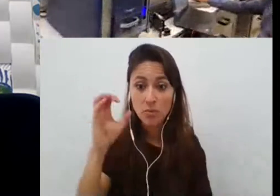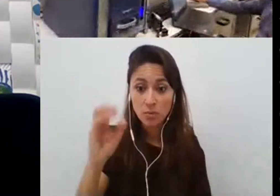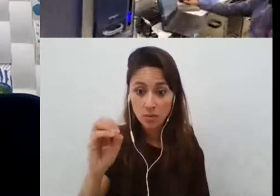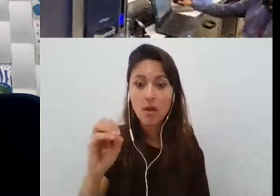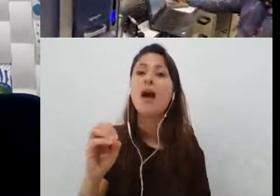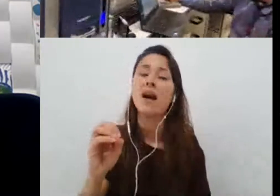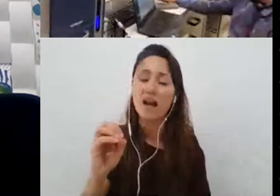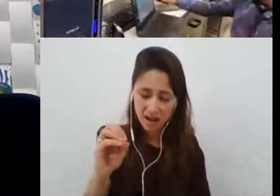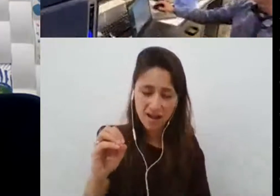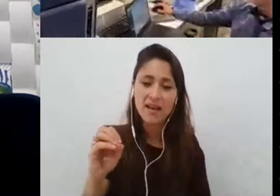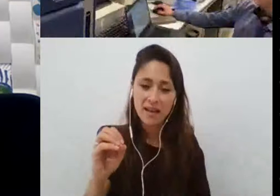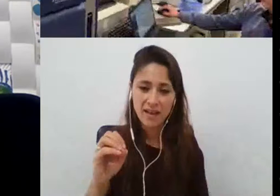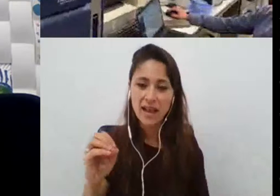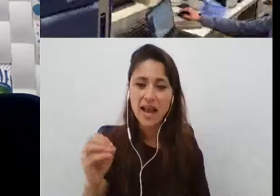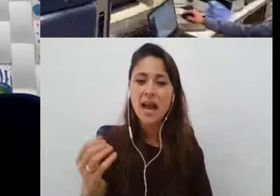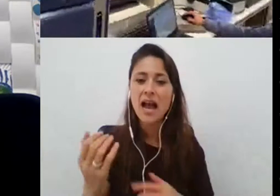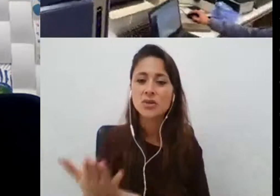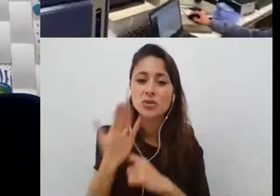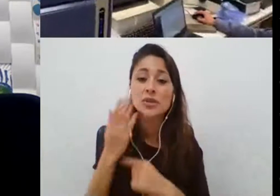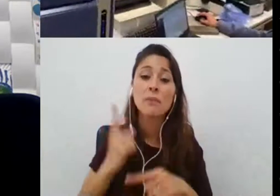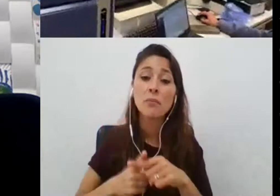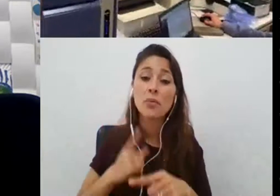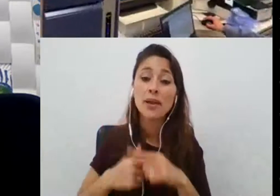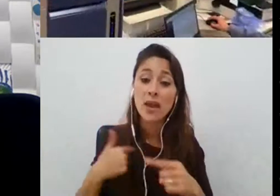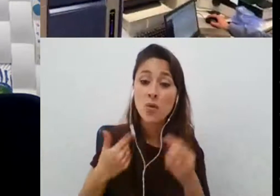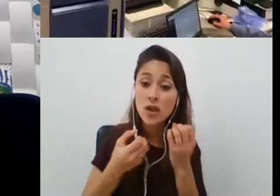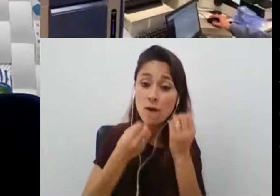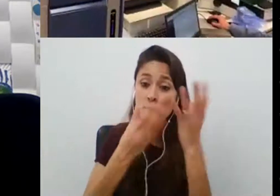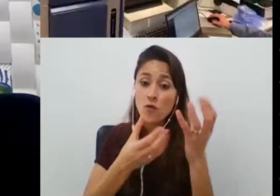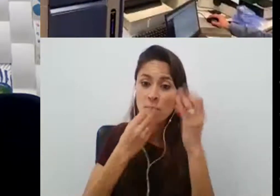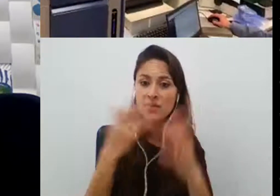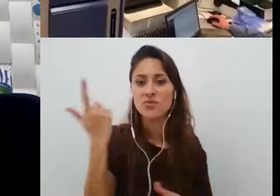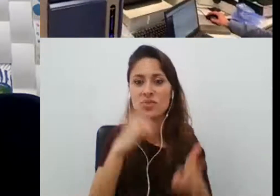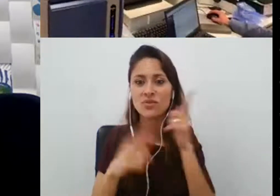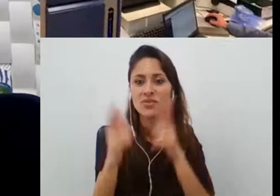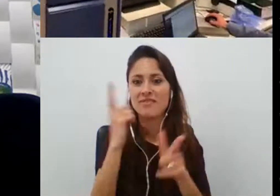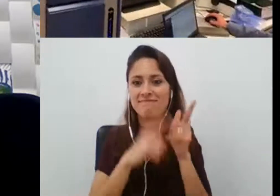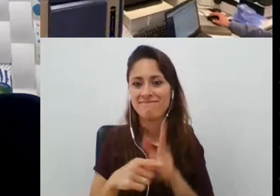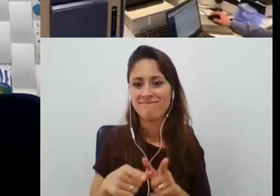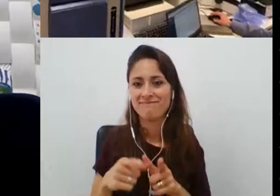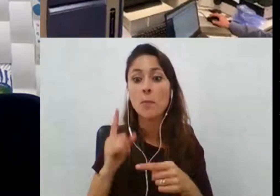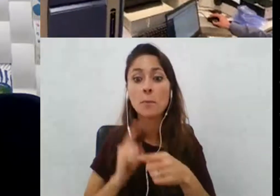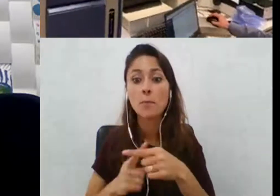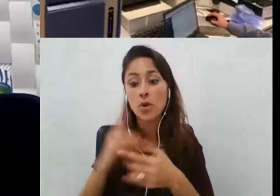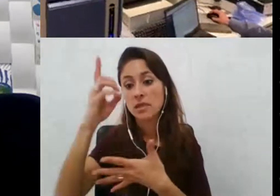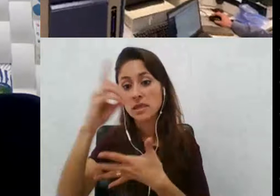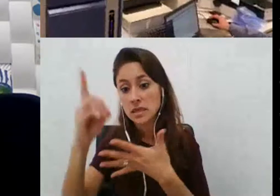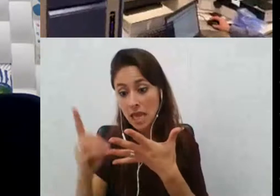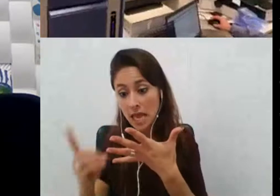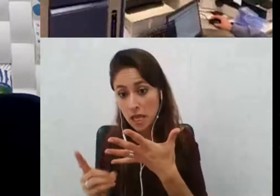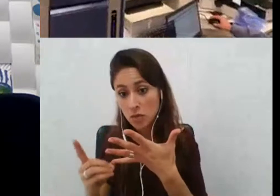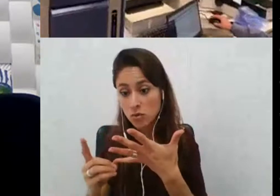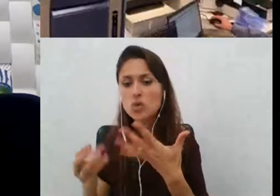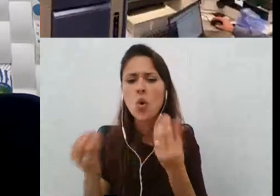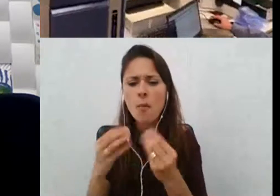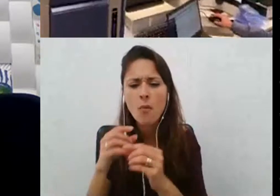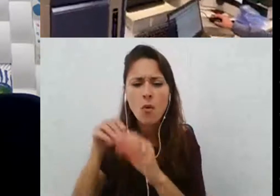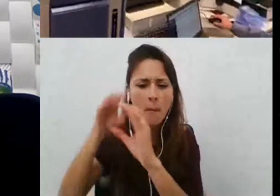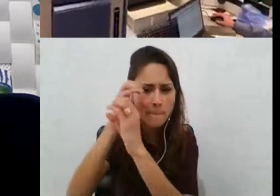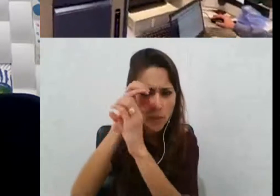as informações no momento certo, na hora certa. A gente gerar aqueles dados através de microscópios eletrônicos, através